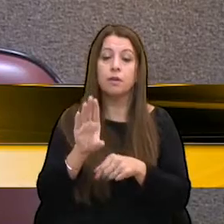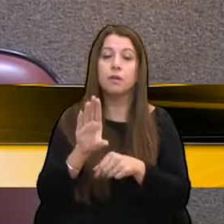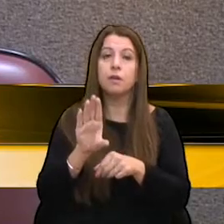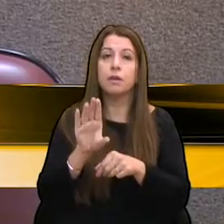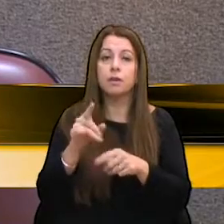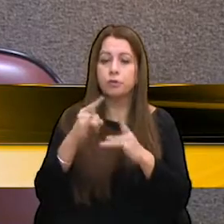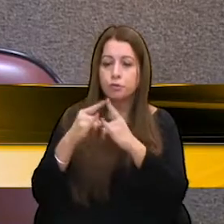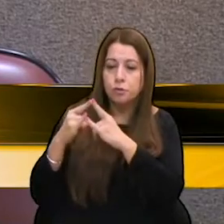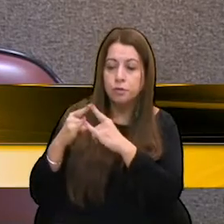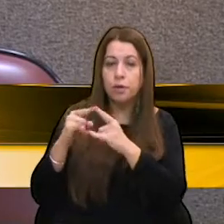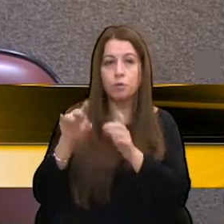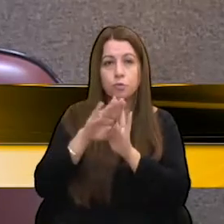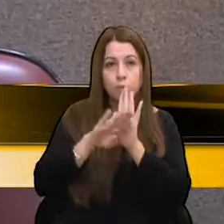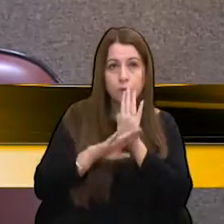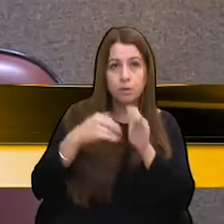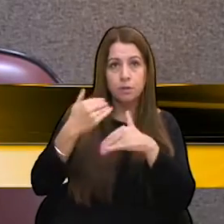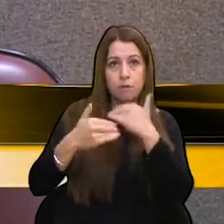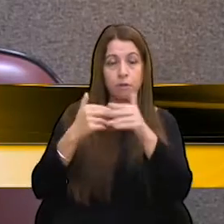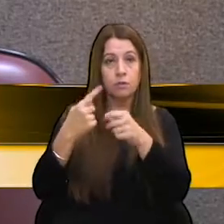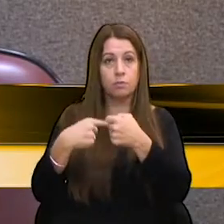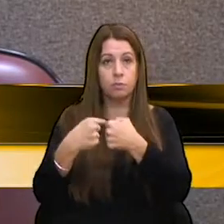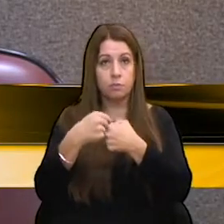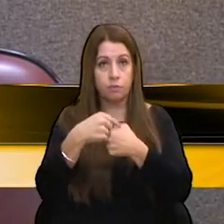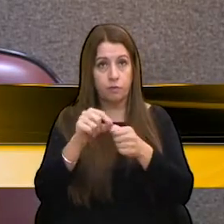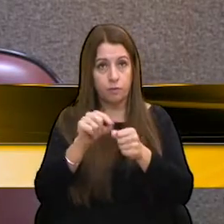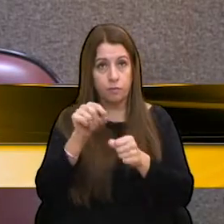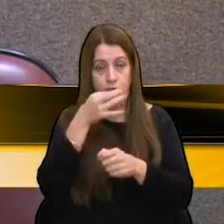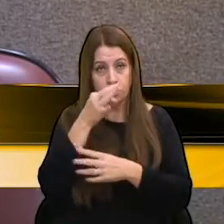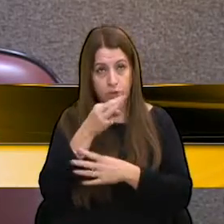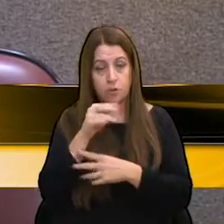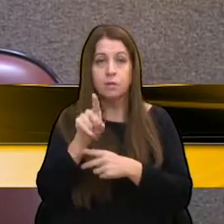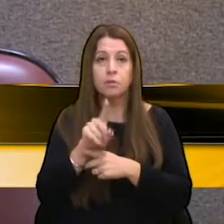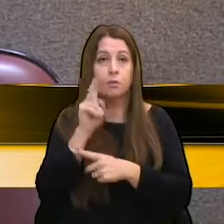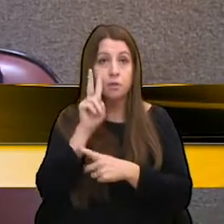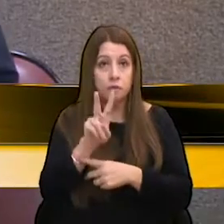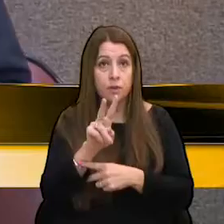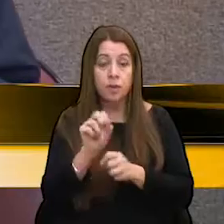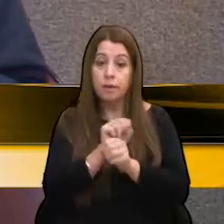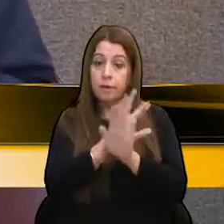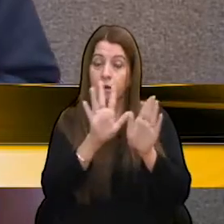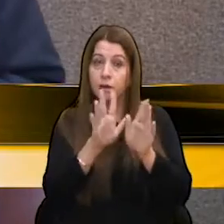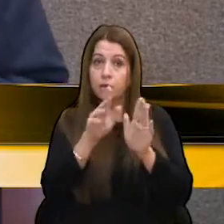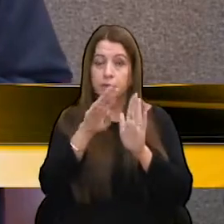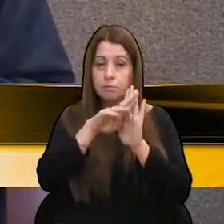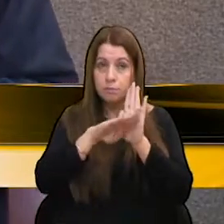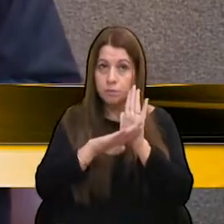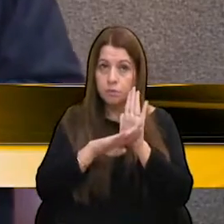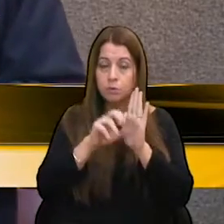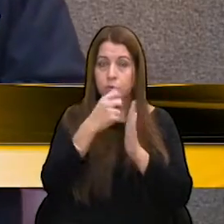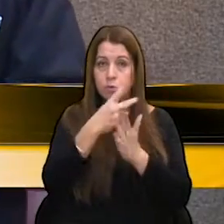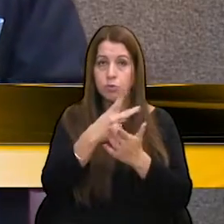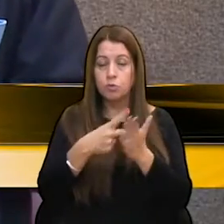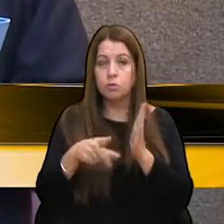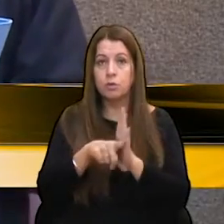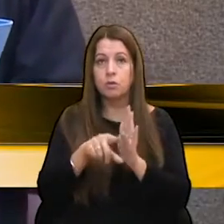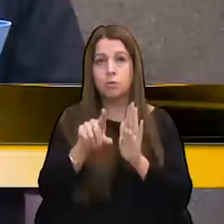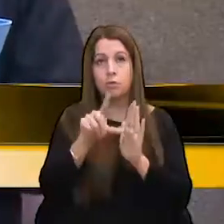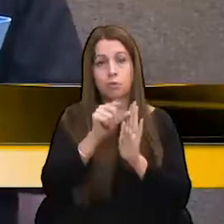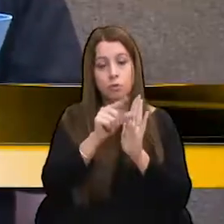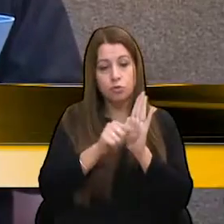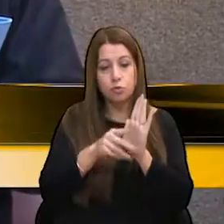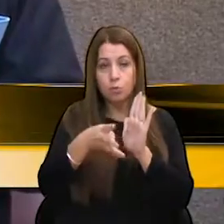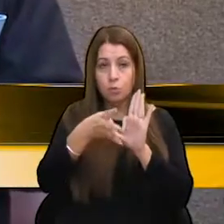instituição de programa ser desenvolvido pelo município, como fica evidente nas disposições normativas do projeto, inclusive no artigo